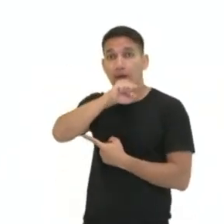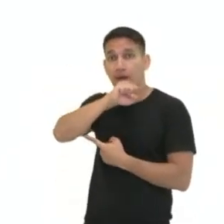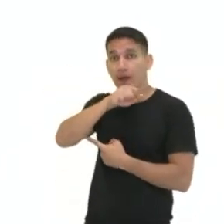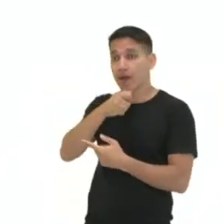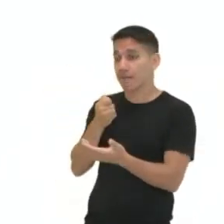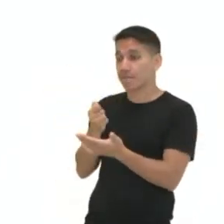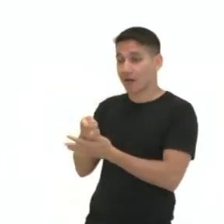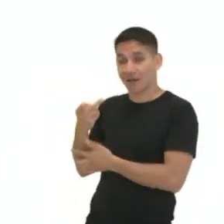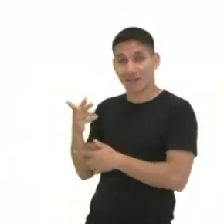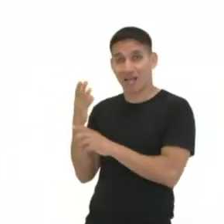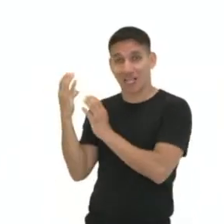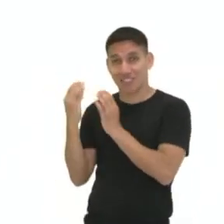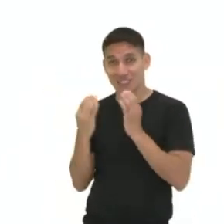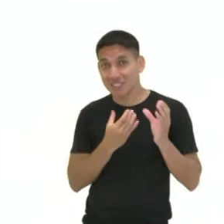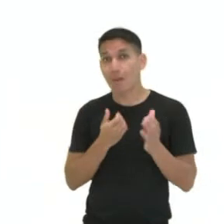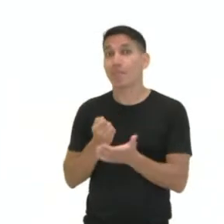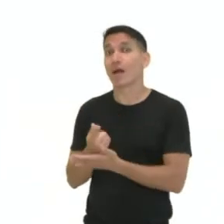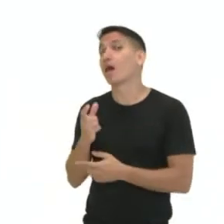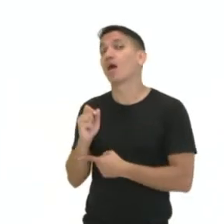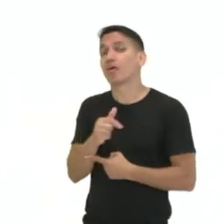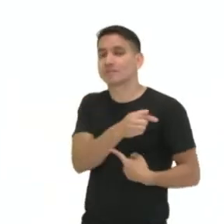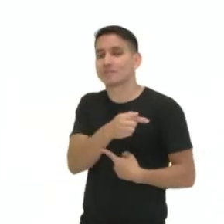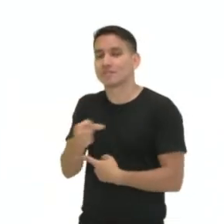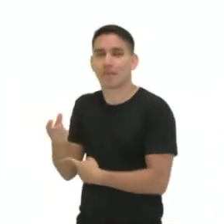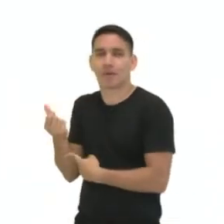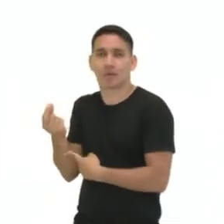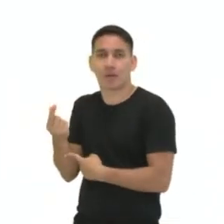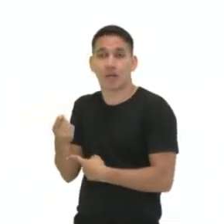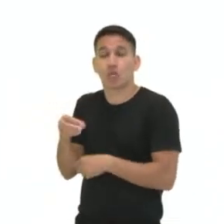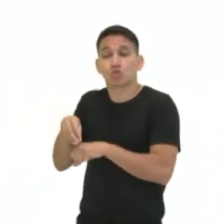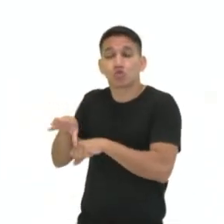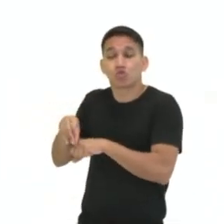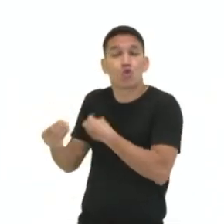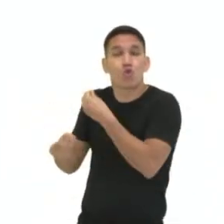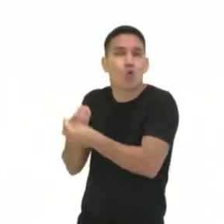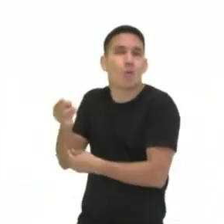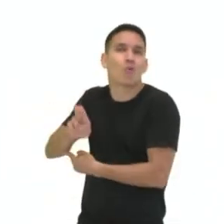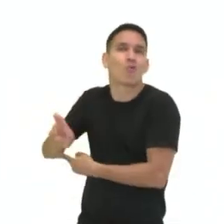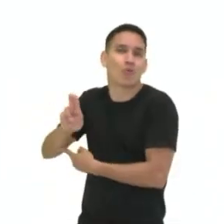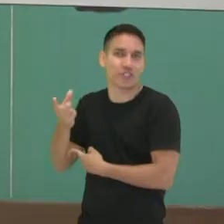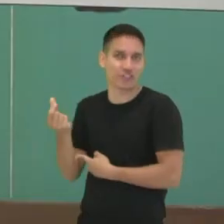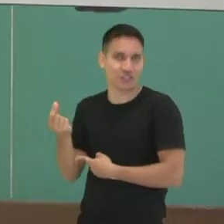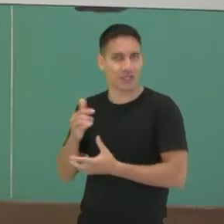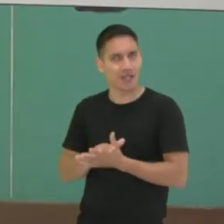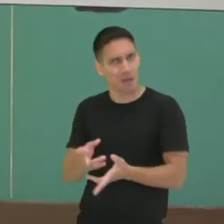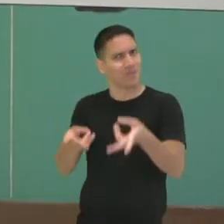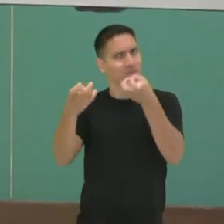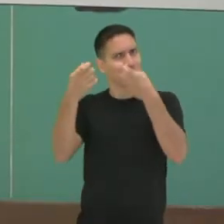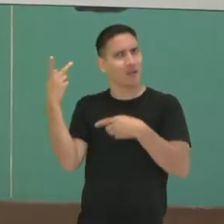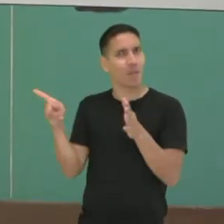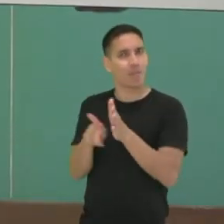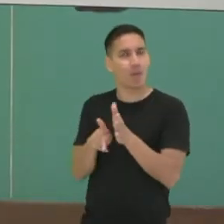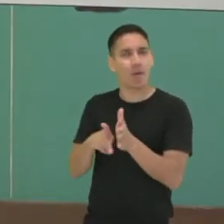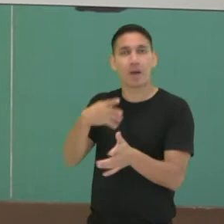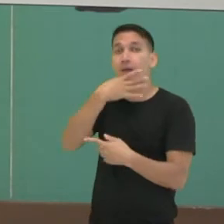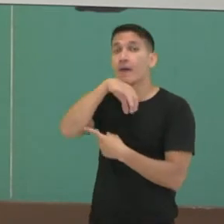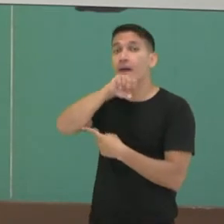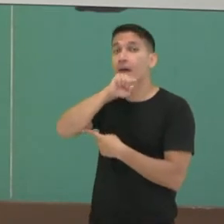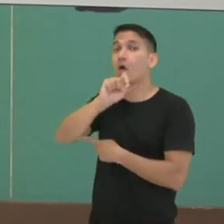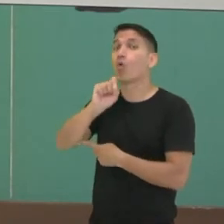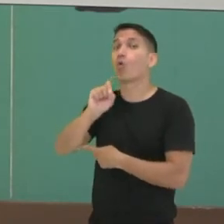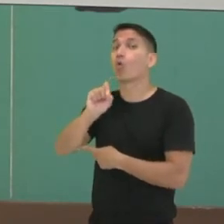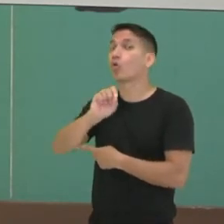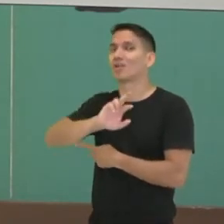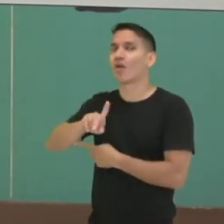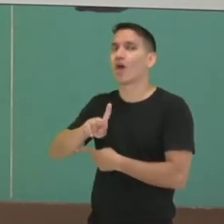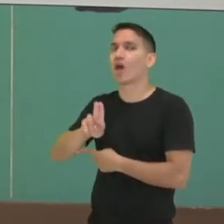e sugerindo a maneira como ela deve usar o dinheiro. Percebam que aqui, né, na fala do pai, ele não usou a